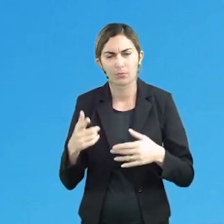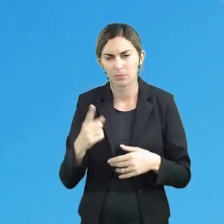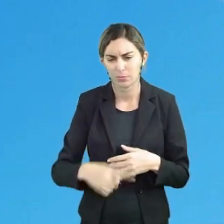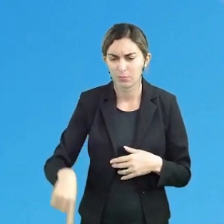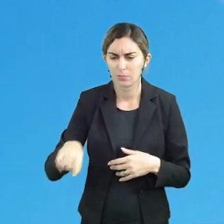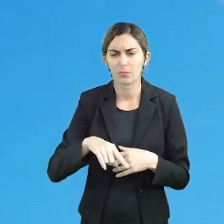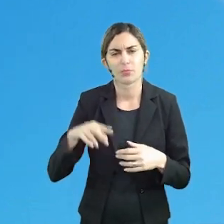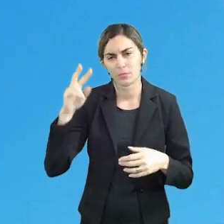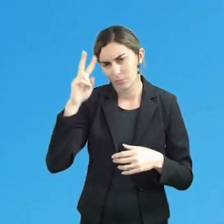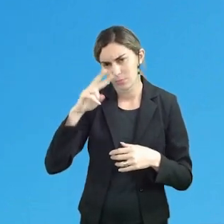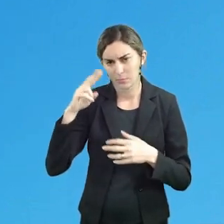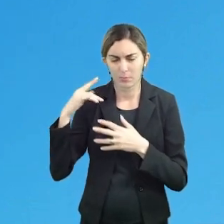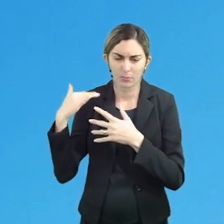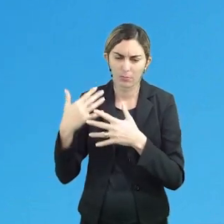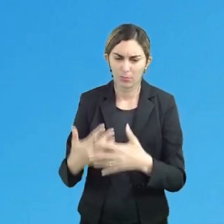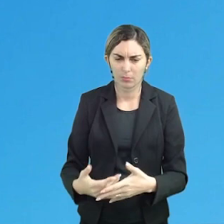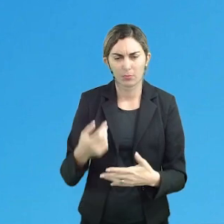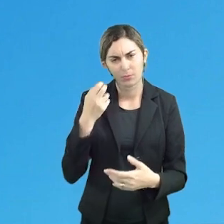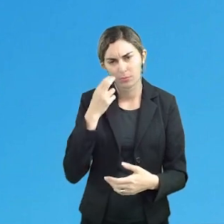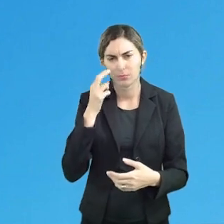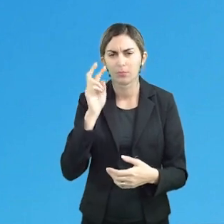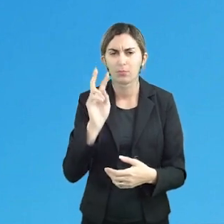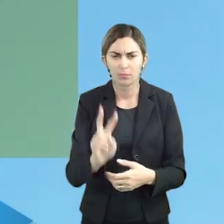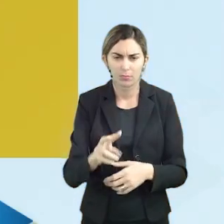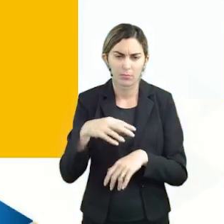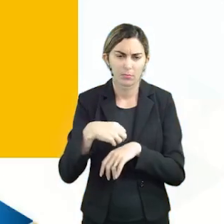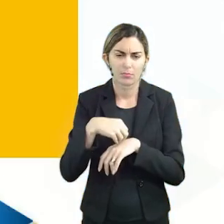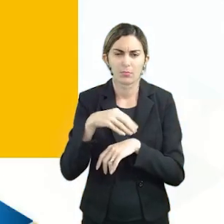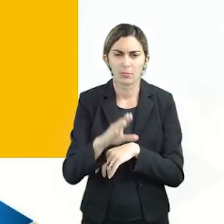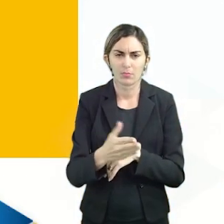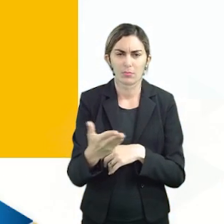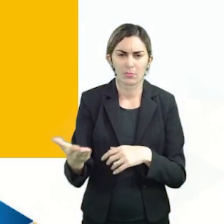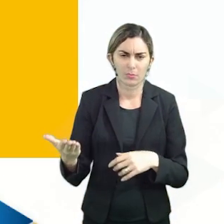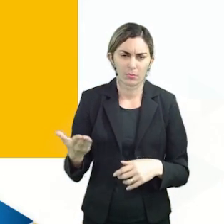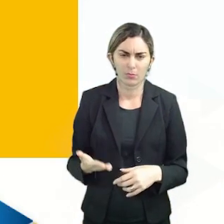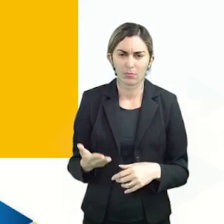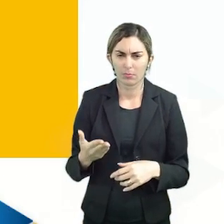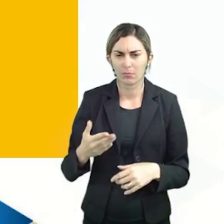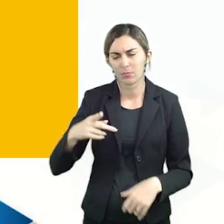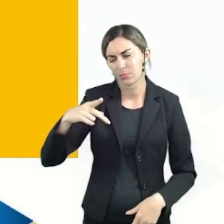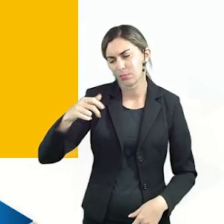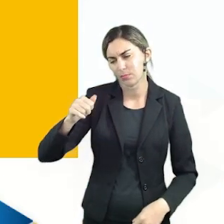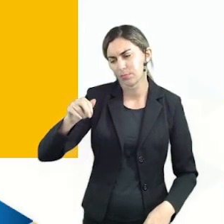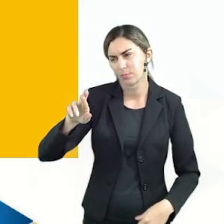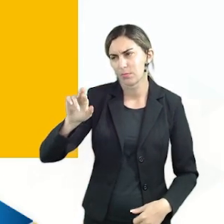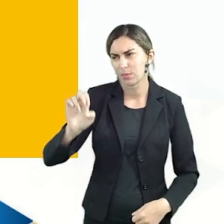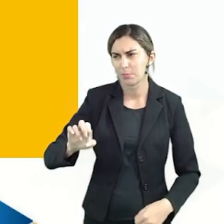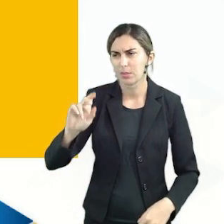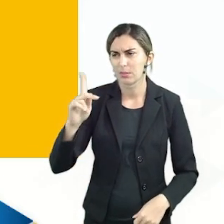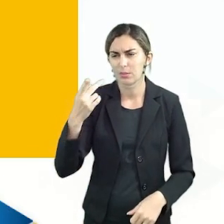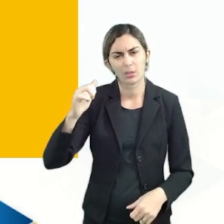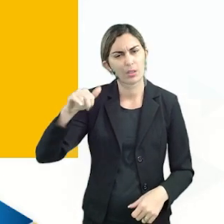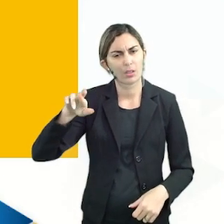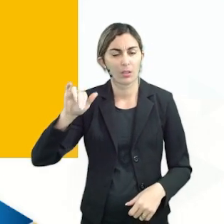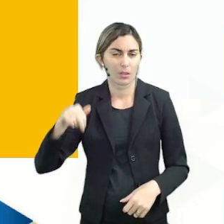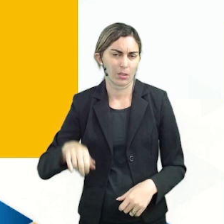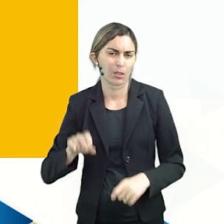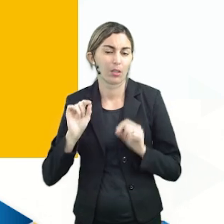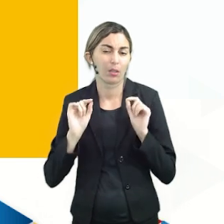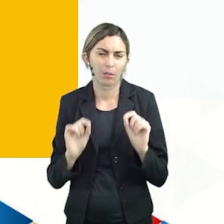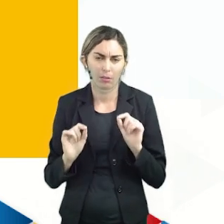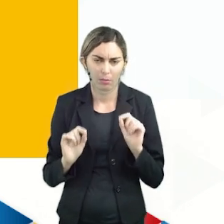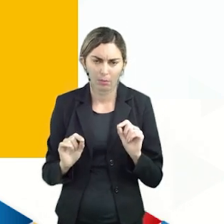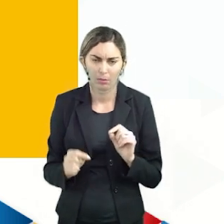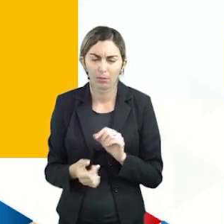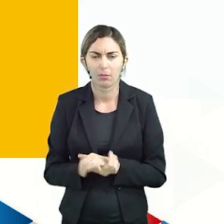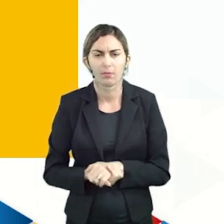nossa história. Vamos ver aqui, trago para vocês a questão do Padre Henrique. Quem é esse Padre Henrique?